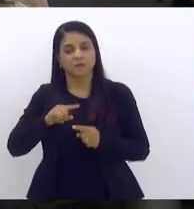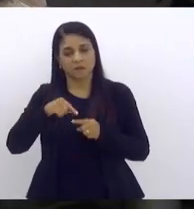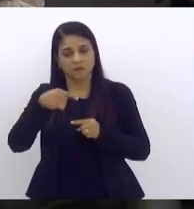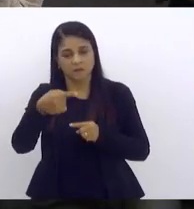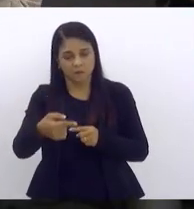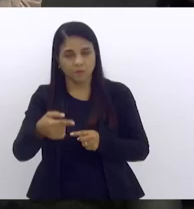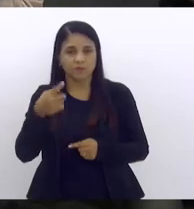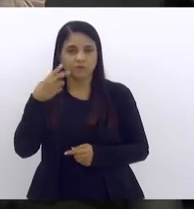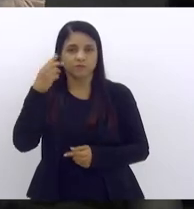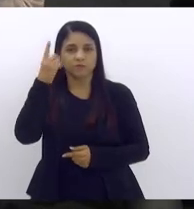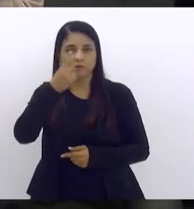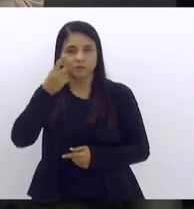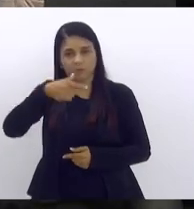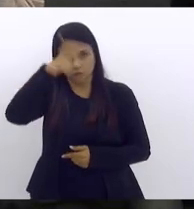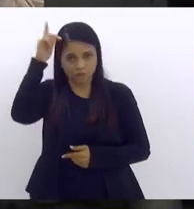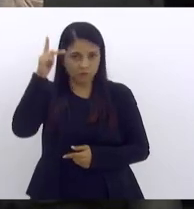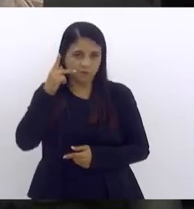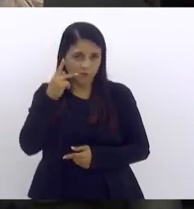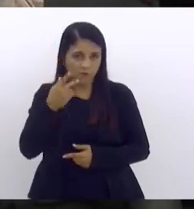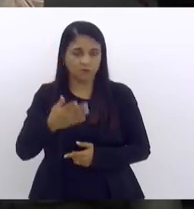Luiz Paulo.